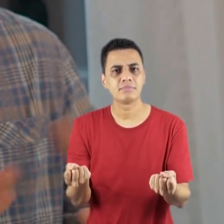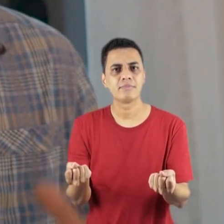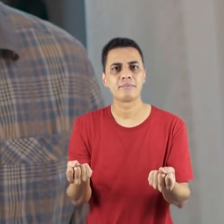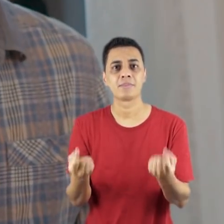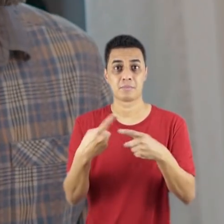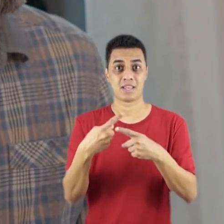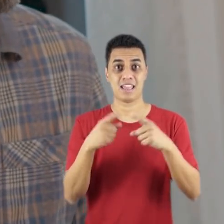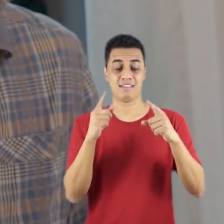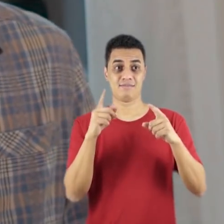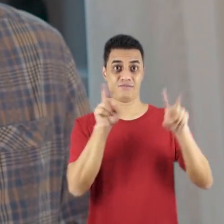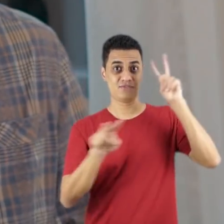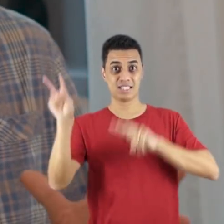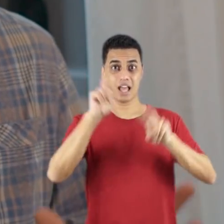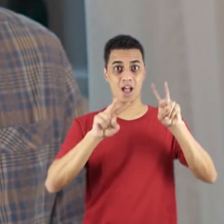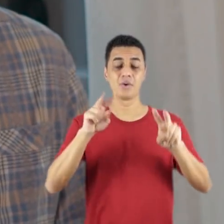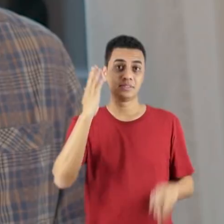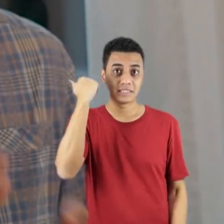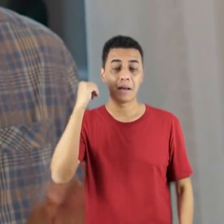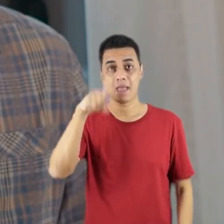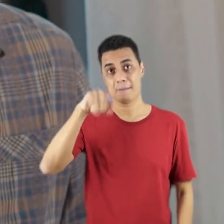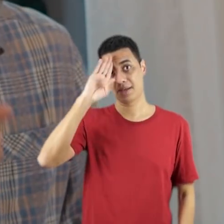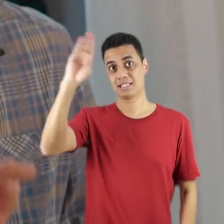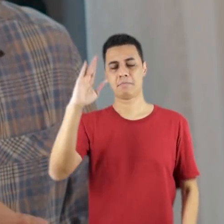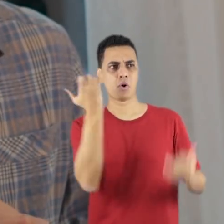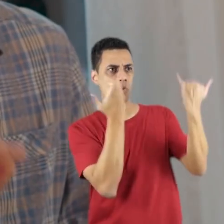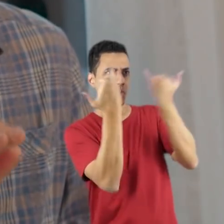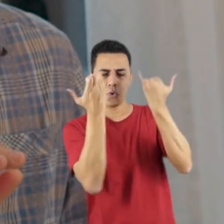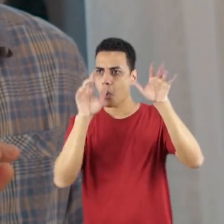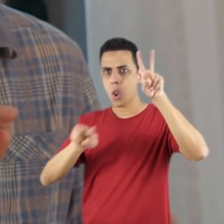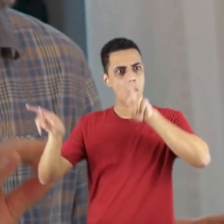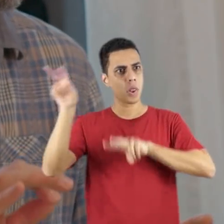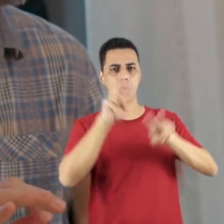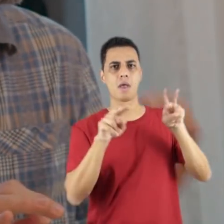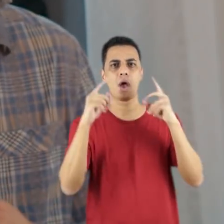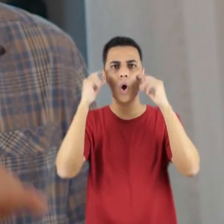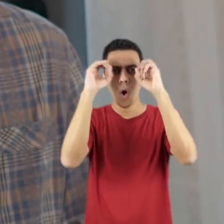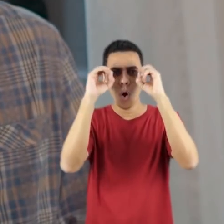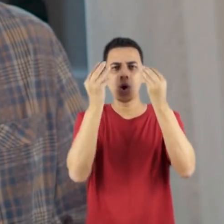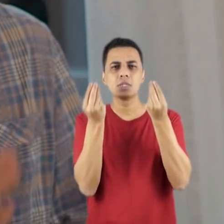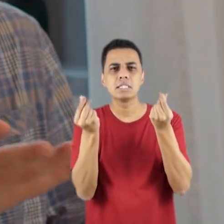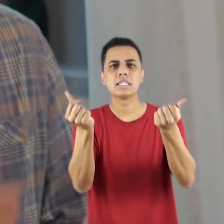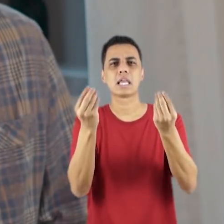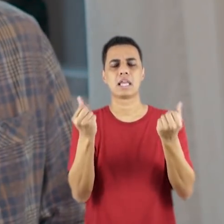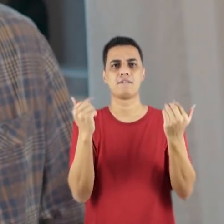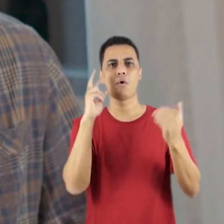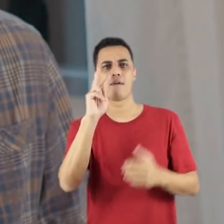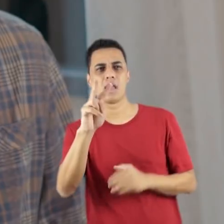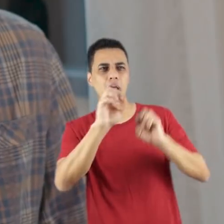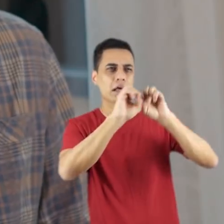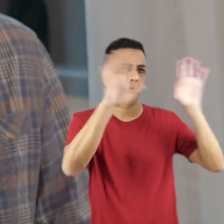que vão movimentar o nosso corpo. Os olhos são órgãos extremamente sensíveis e detectam o contraste de claro, escuro, além das